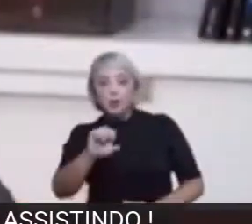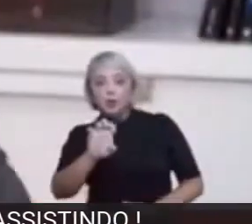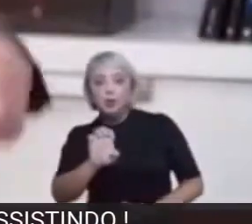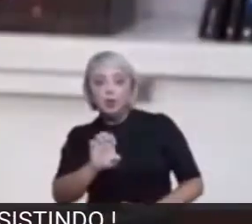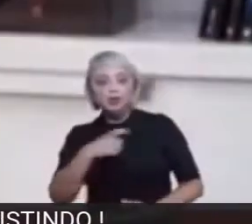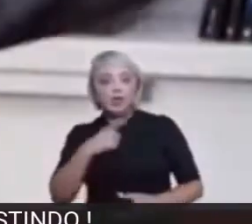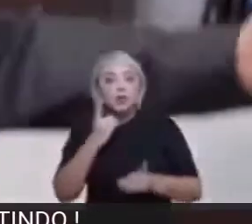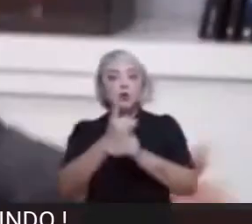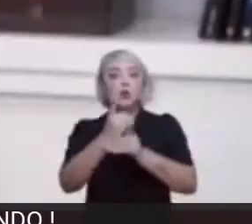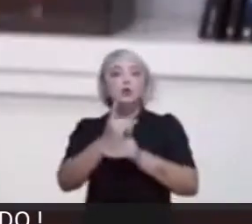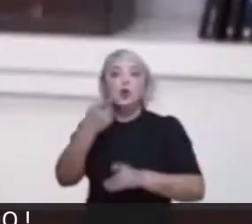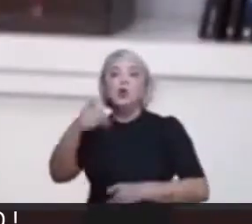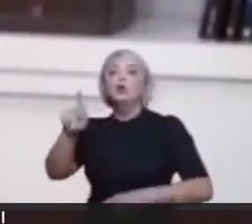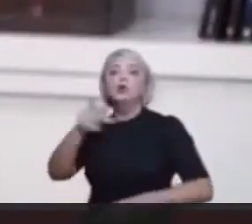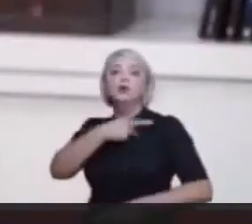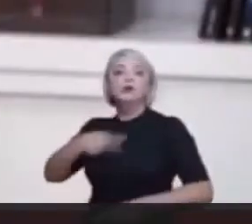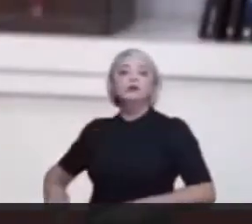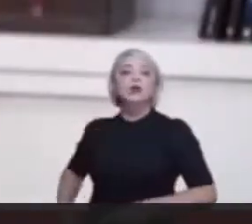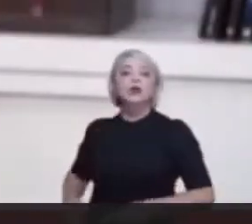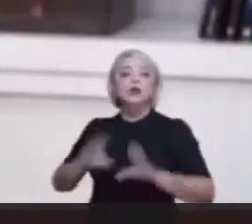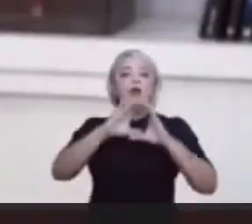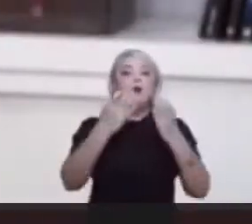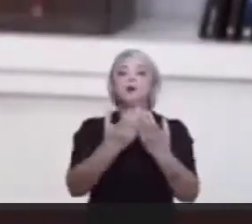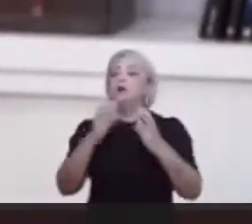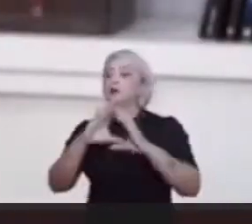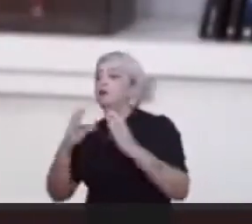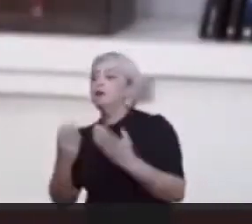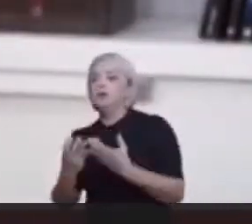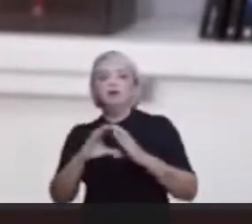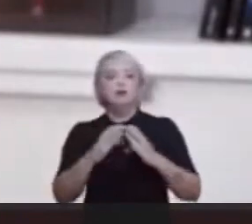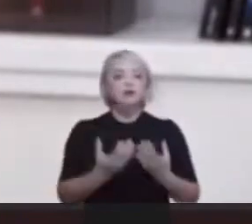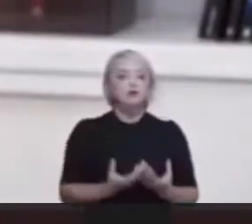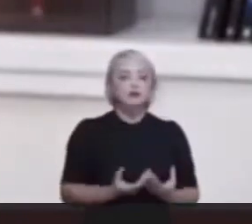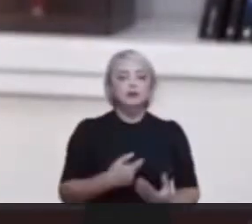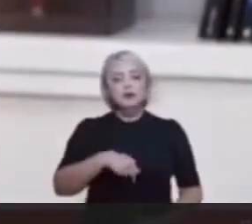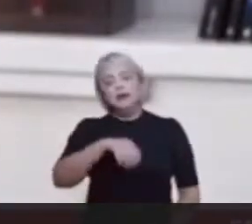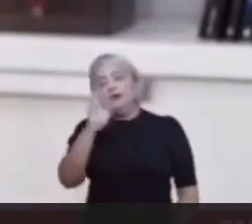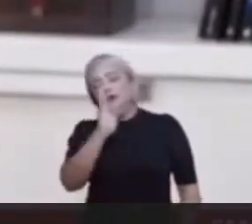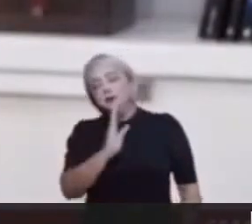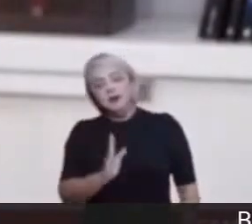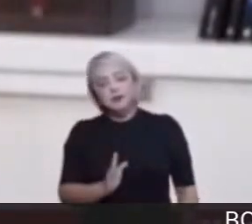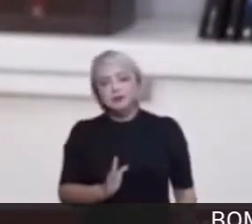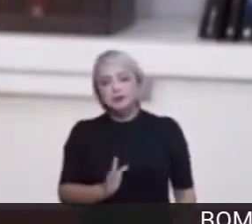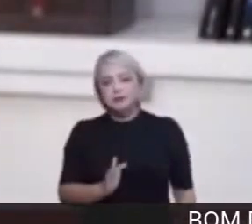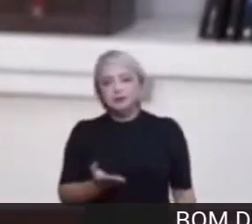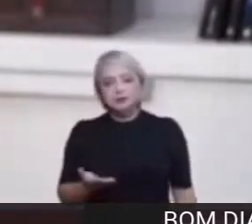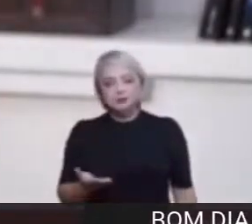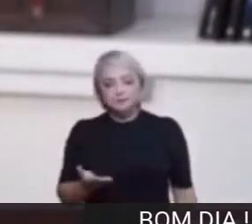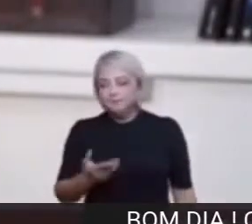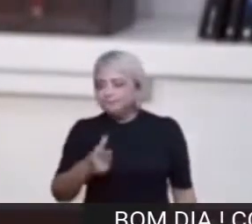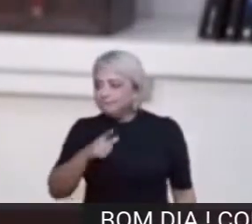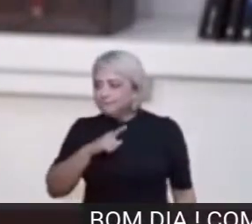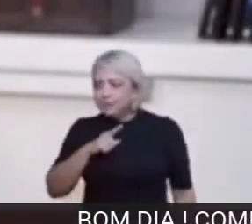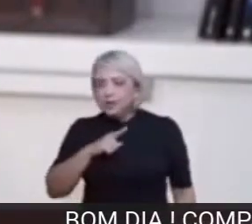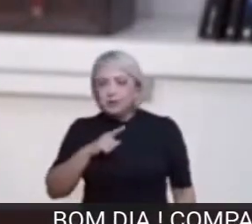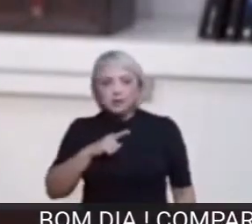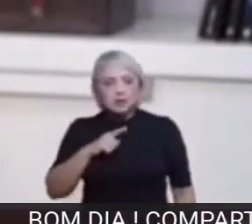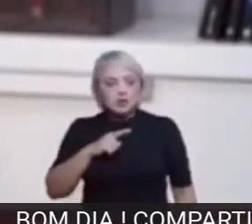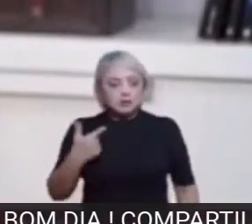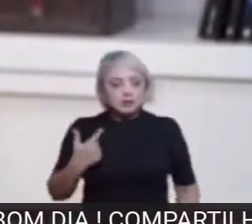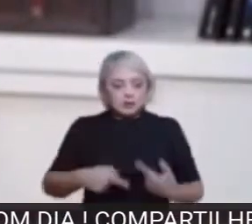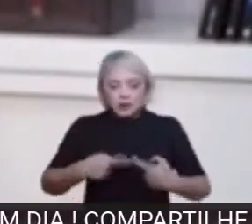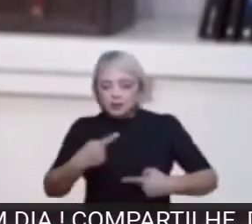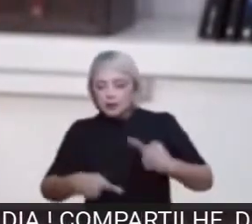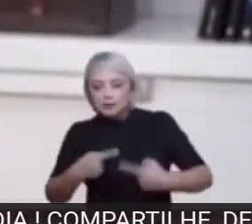com a comissão disso, a comissão daquilo. E o Brasil, Paulinho, nós temos muito. Essa discussão sobre a